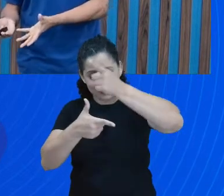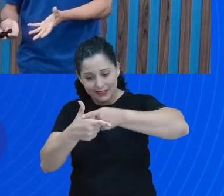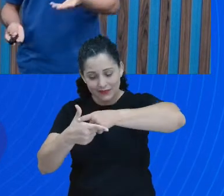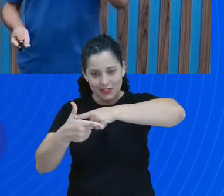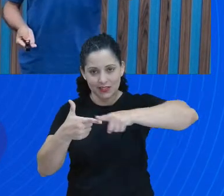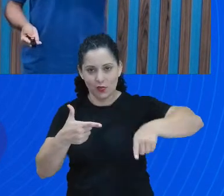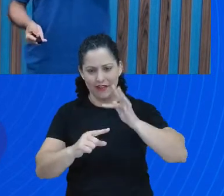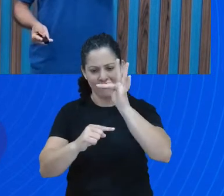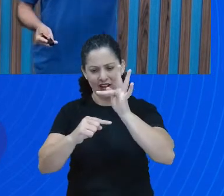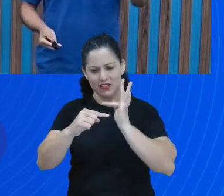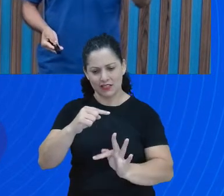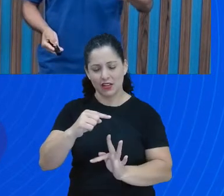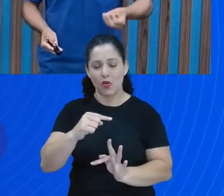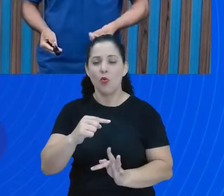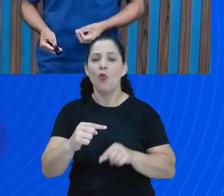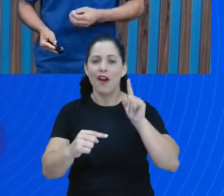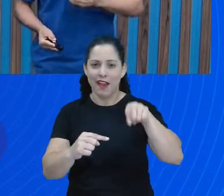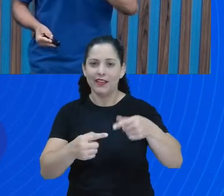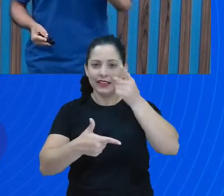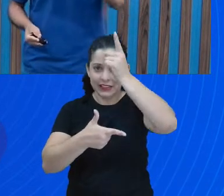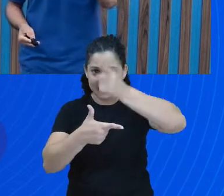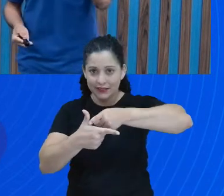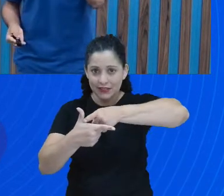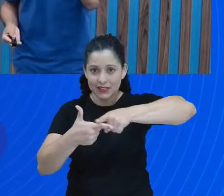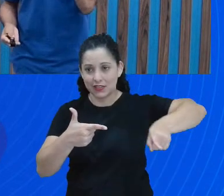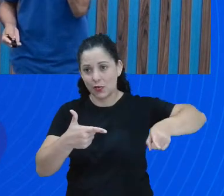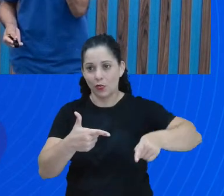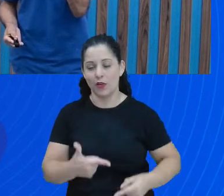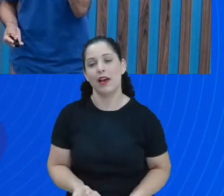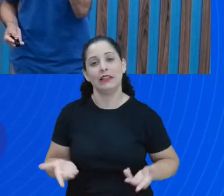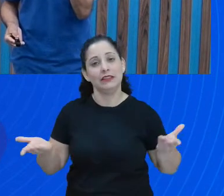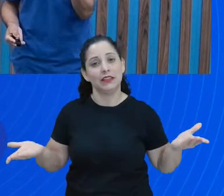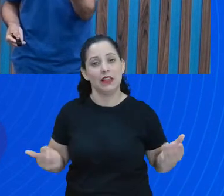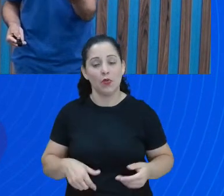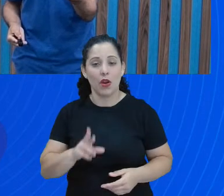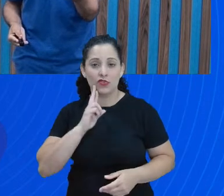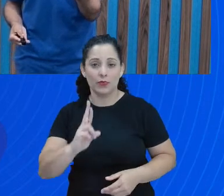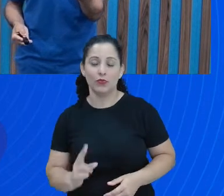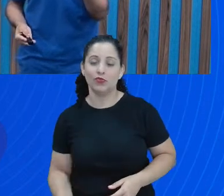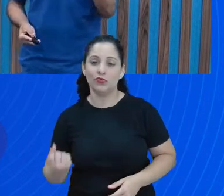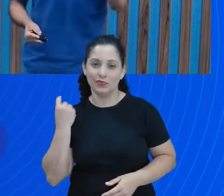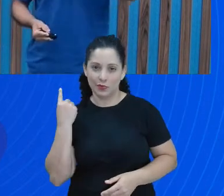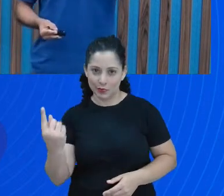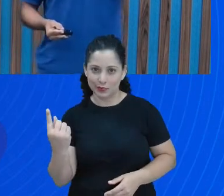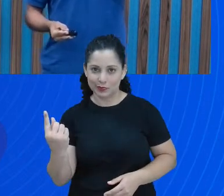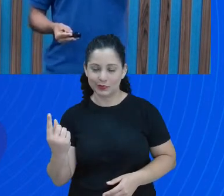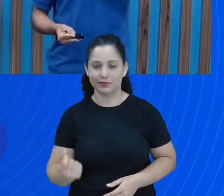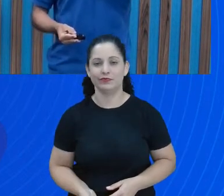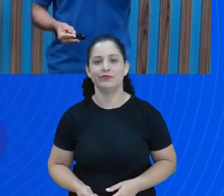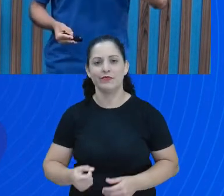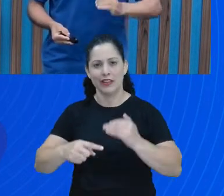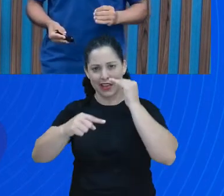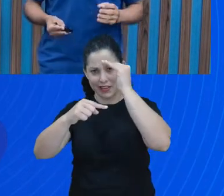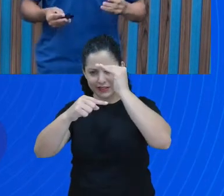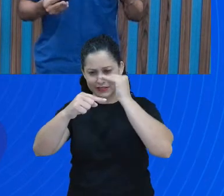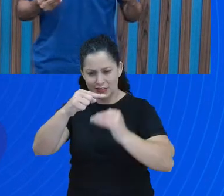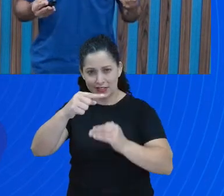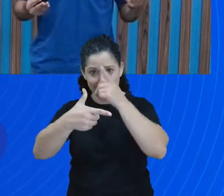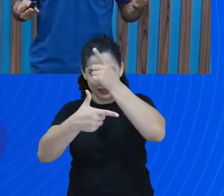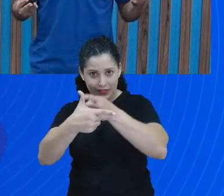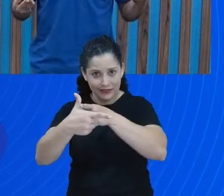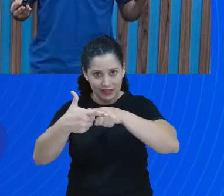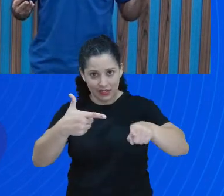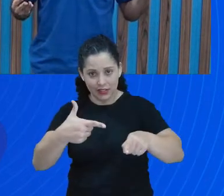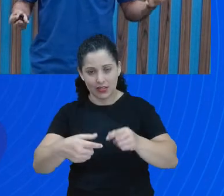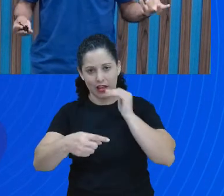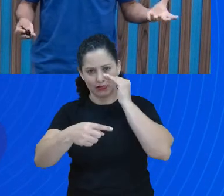divisão. Então, se eu dividir três por três, vai dar igual a um inteiro, tá bom? Quando eu divido de cima pelo de baixo, deu